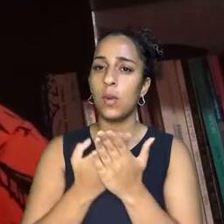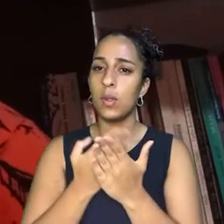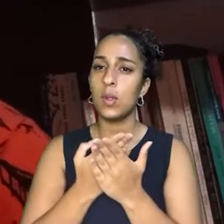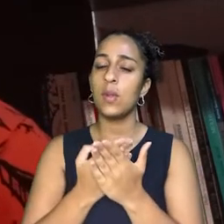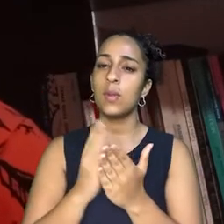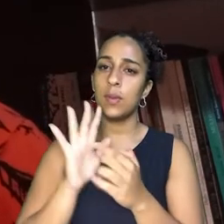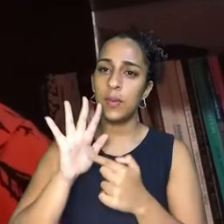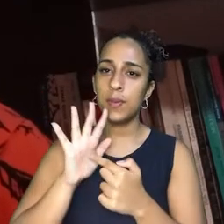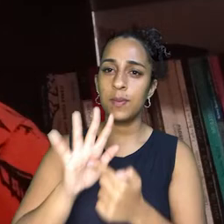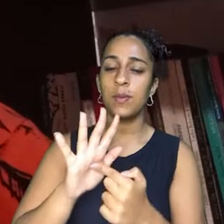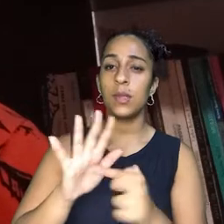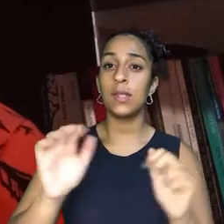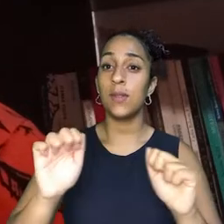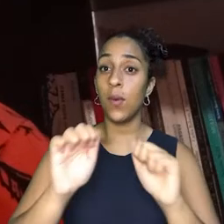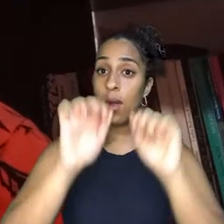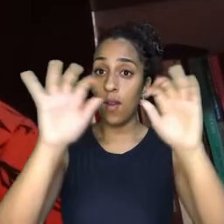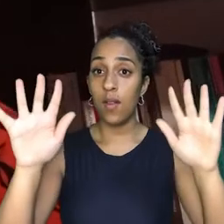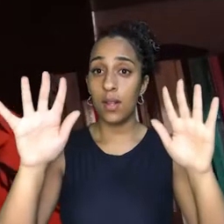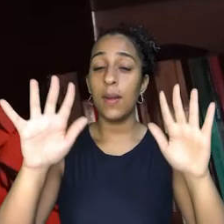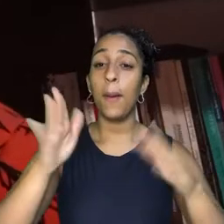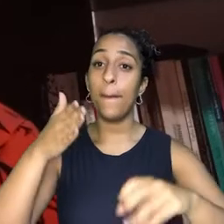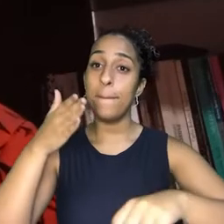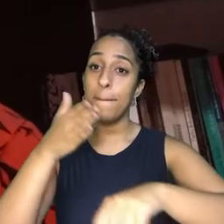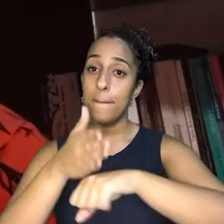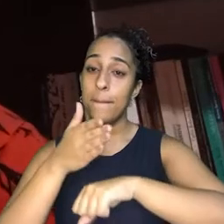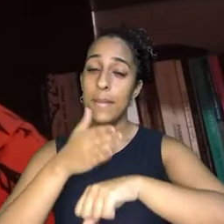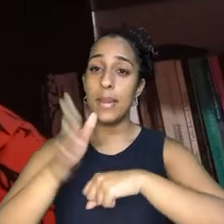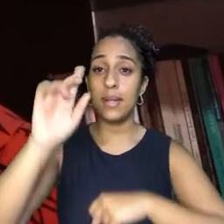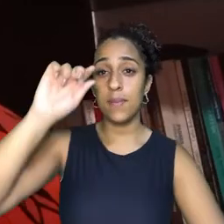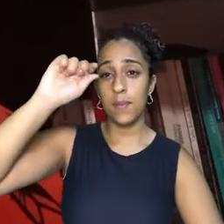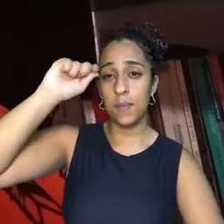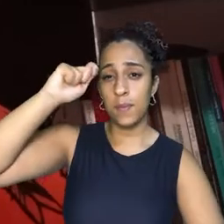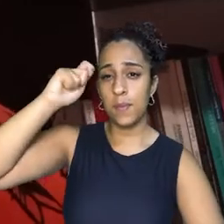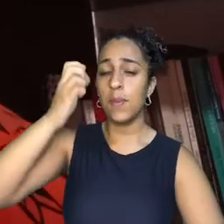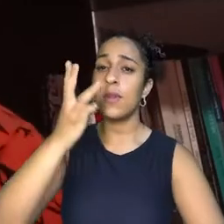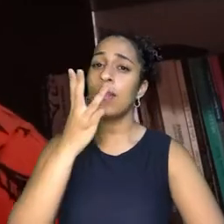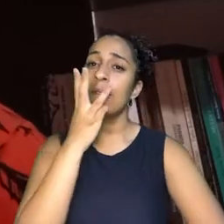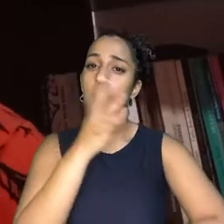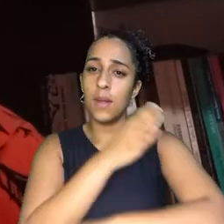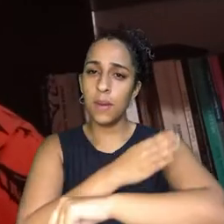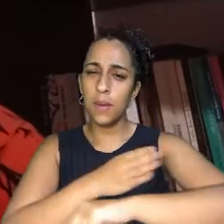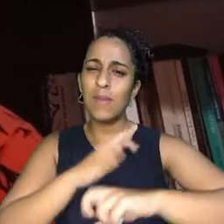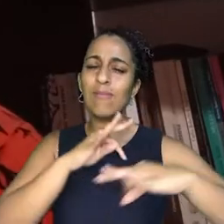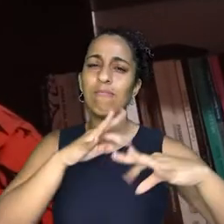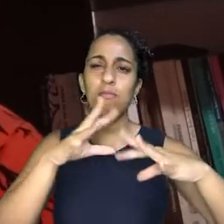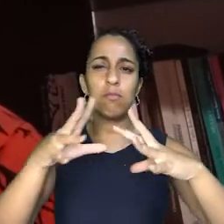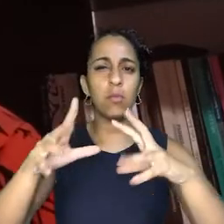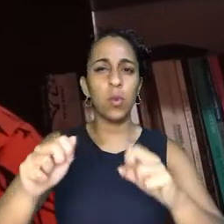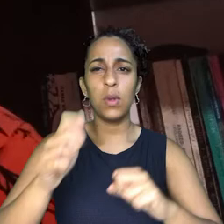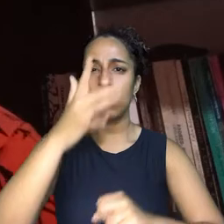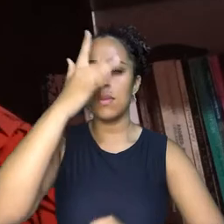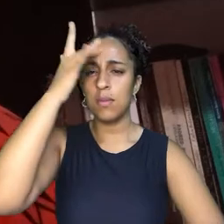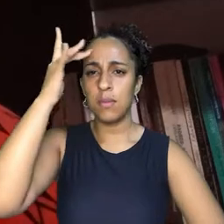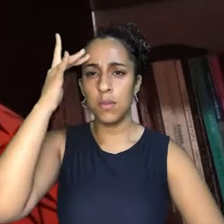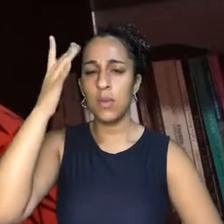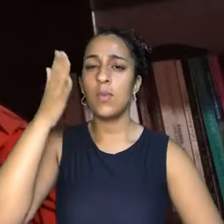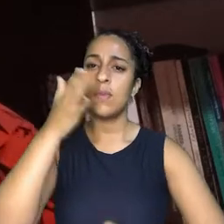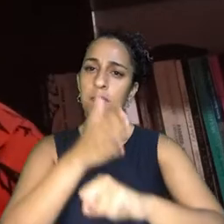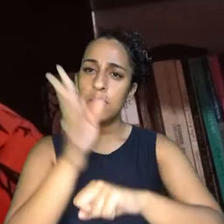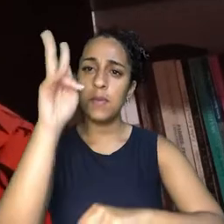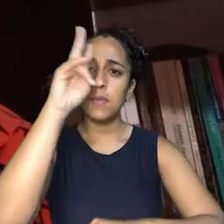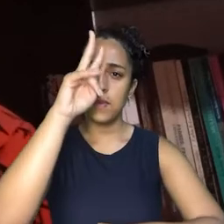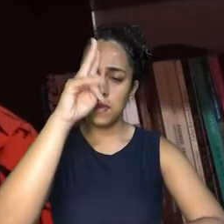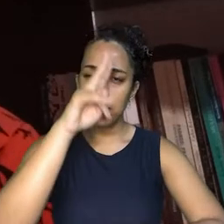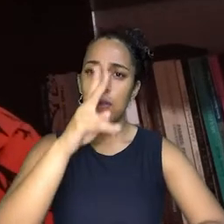tornando nítida a presença de negros indígenas e pardos e todo aqueles mais explorados na história e